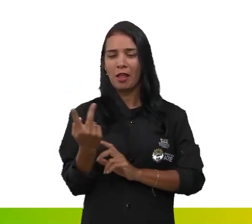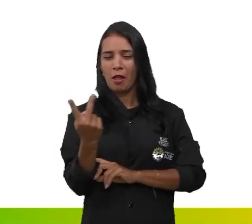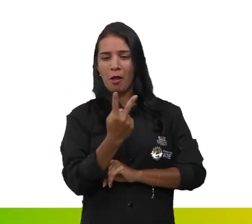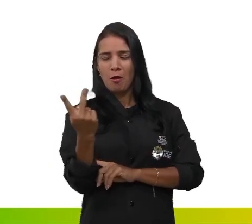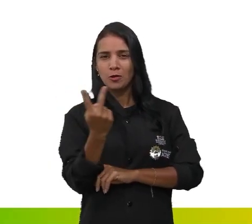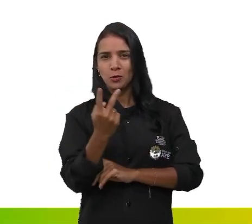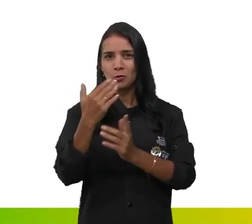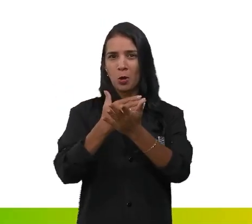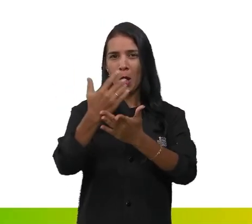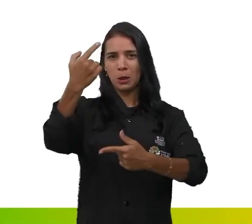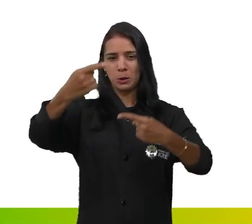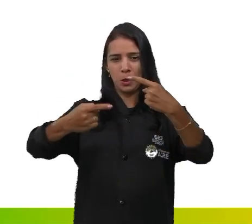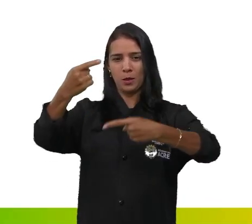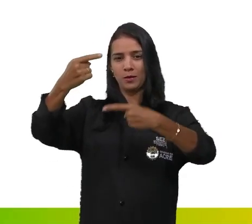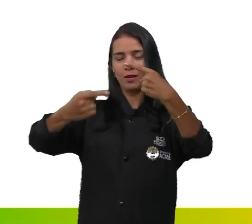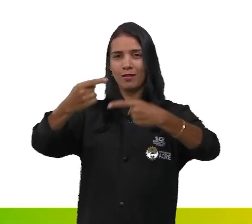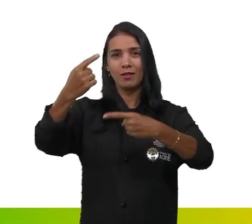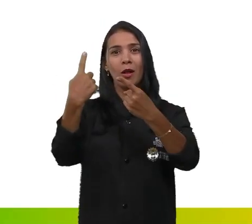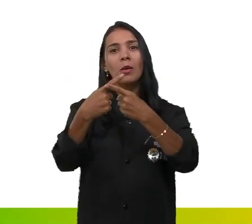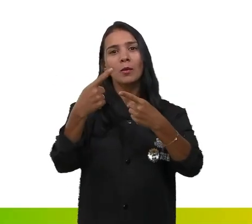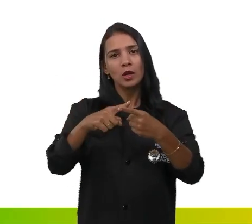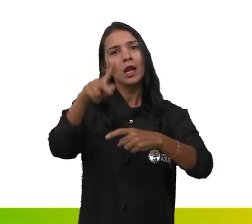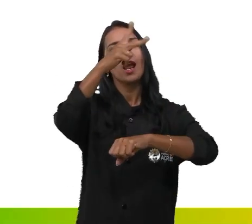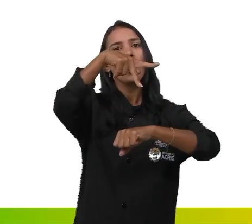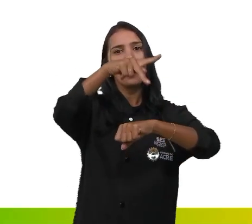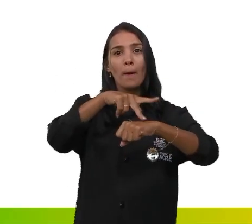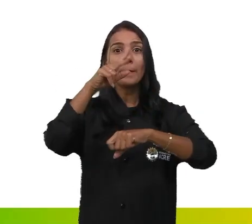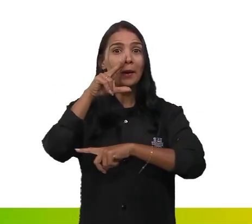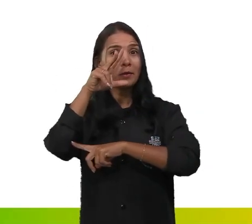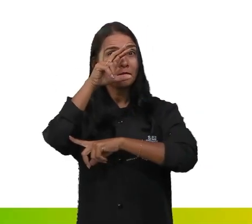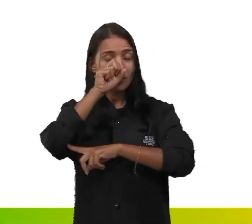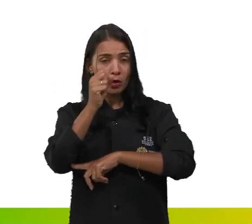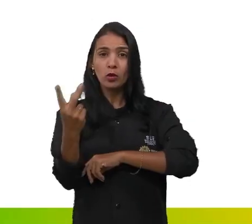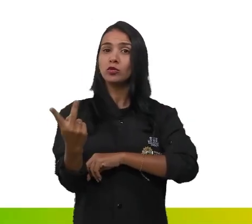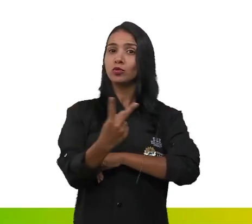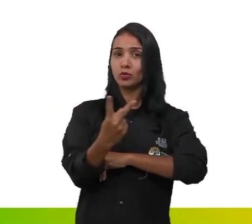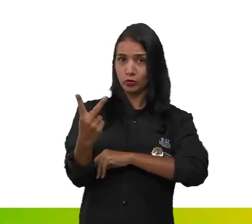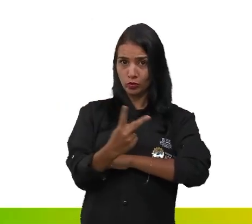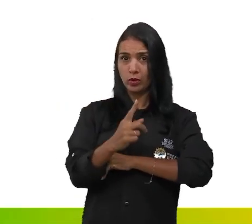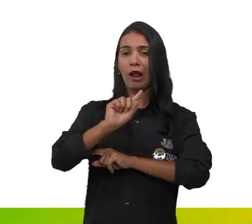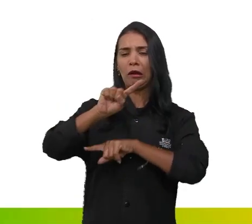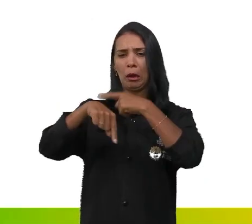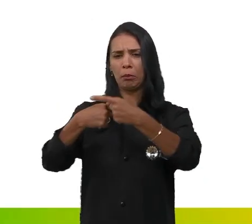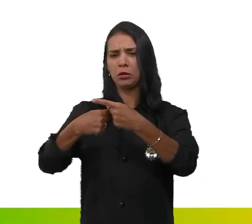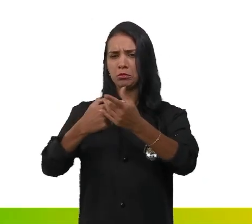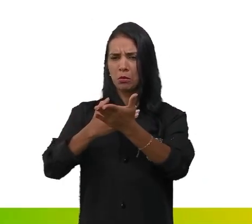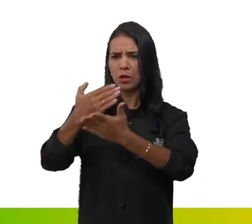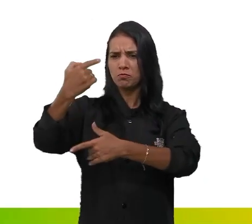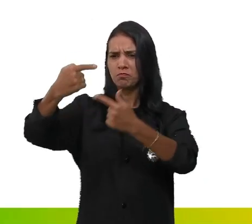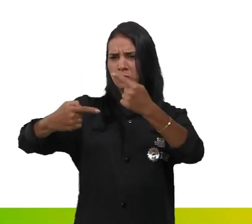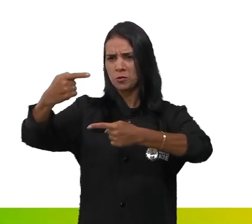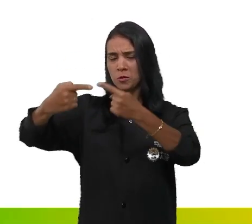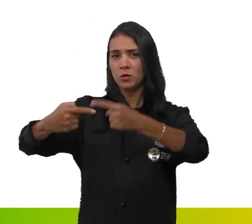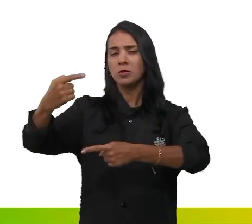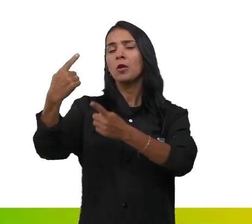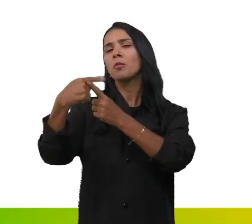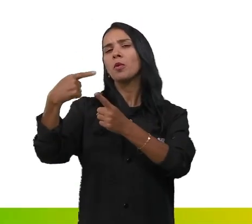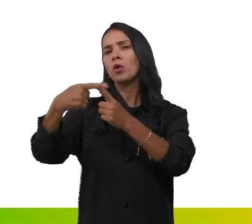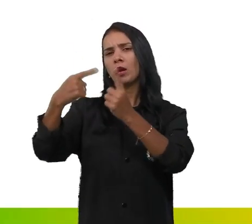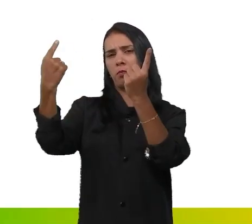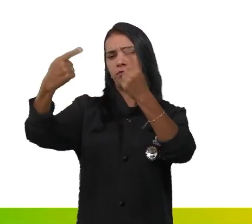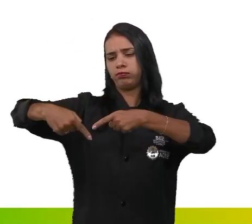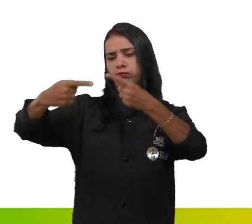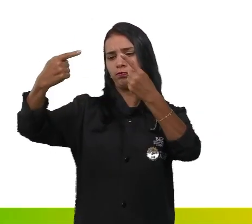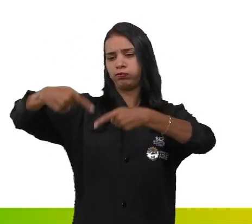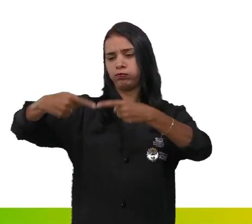duas grandes potências na época decidiram aí uma rivalidade e passaram a